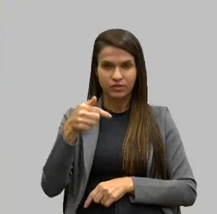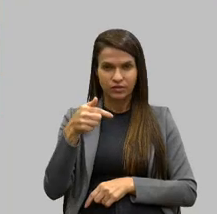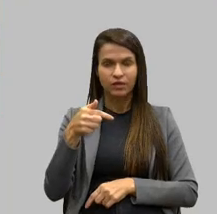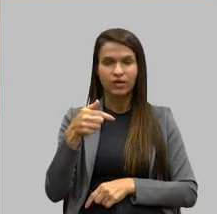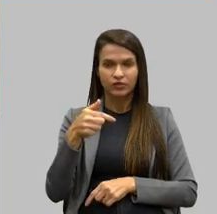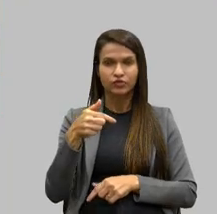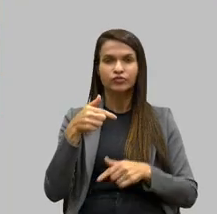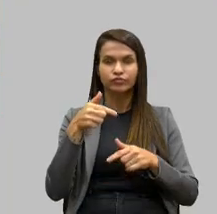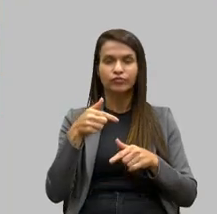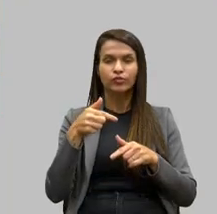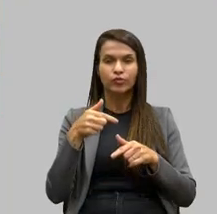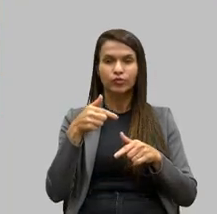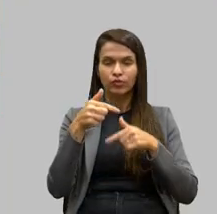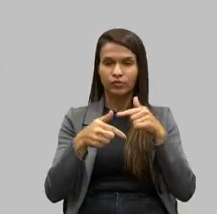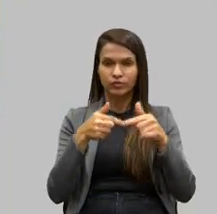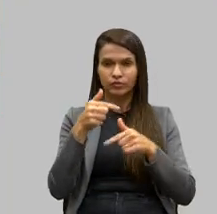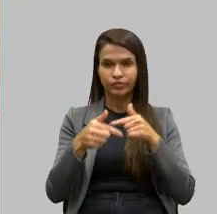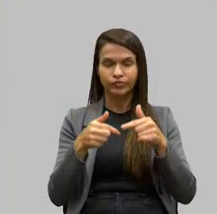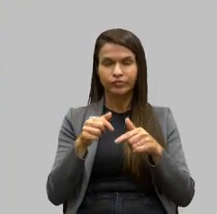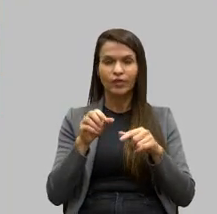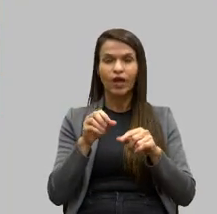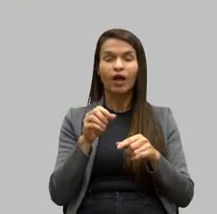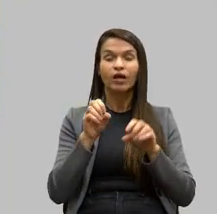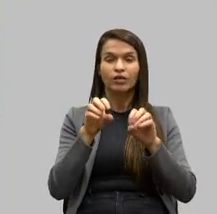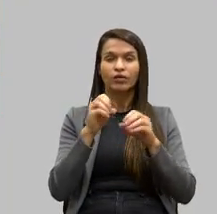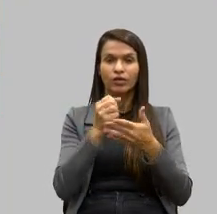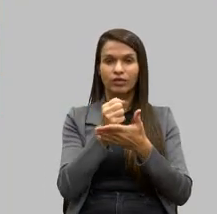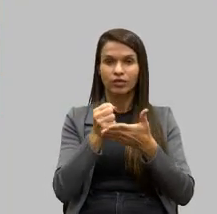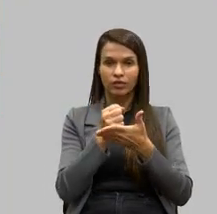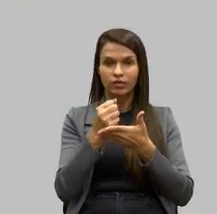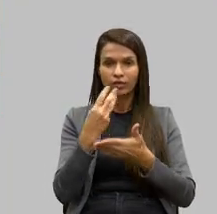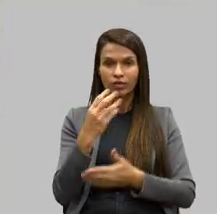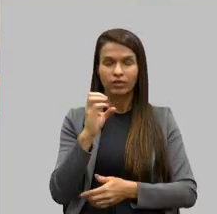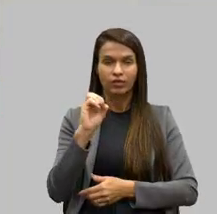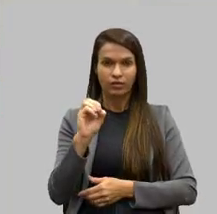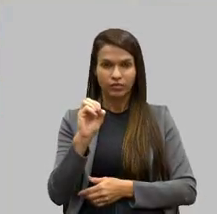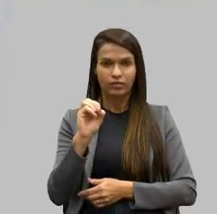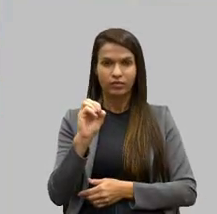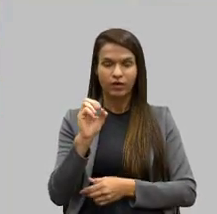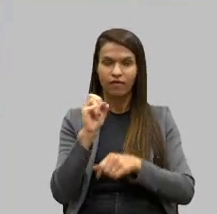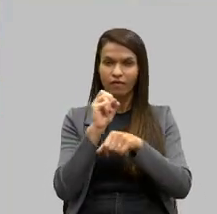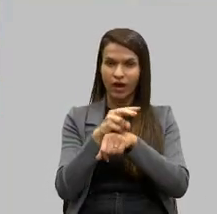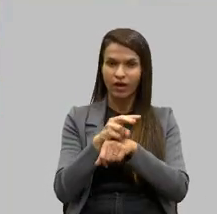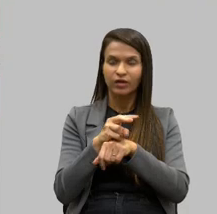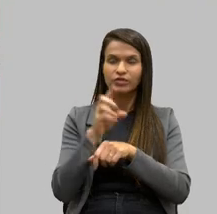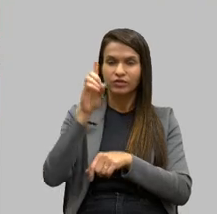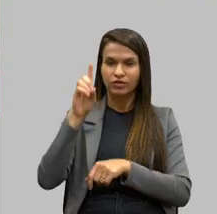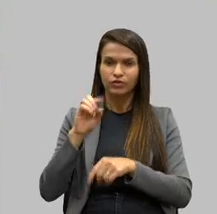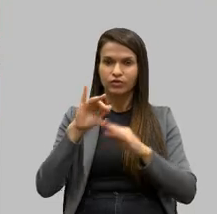serviço da educação básica, 38 cargos de diretor de escola. A Secretaria de Educação